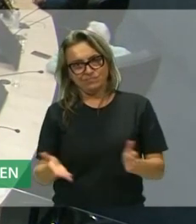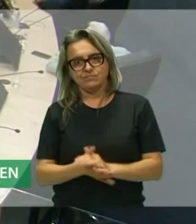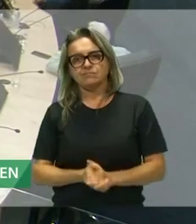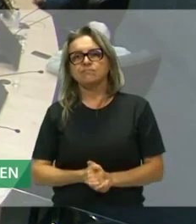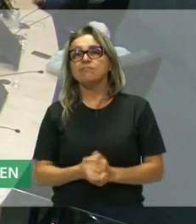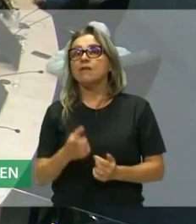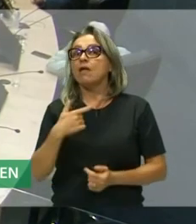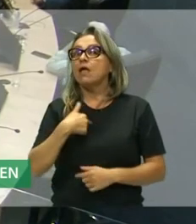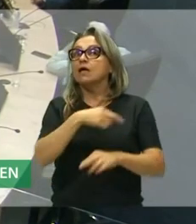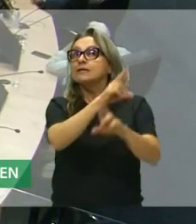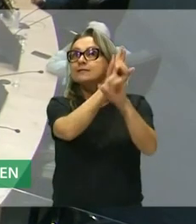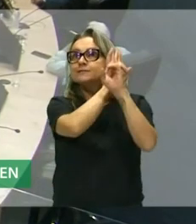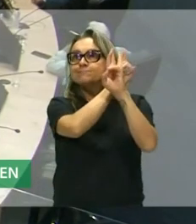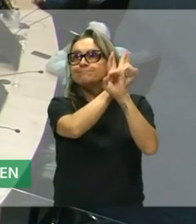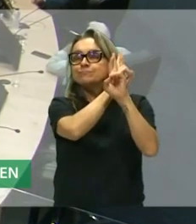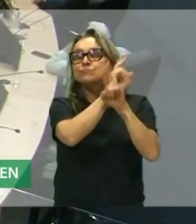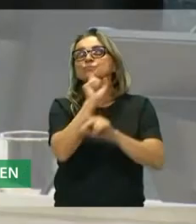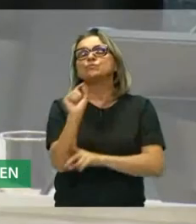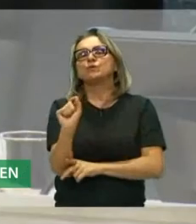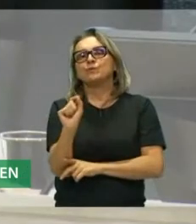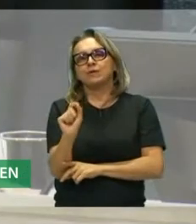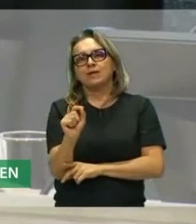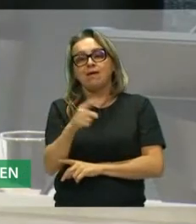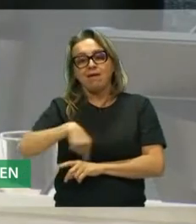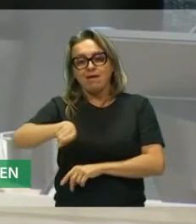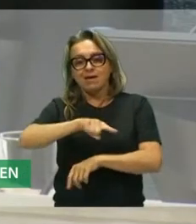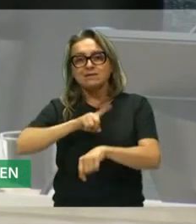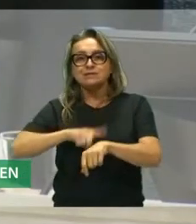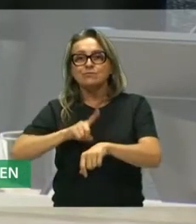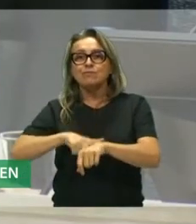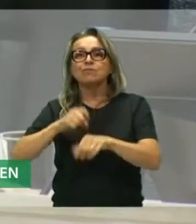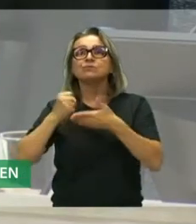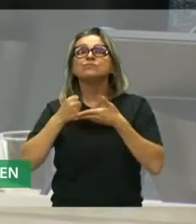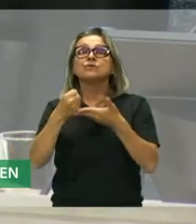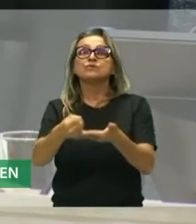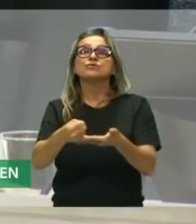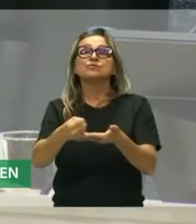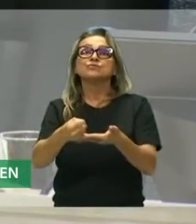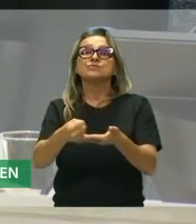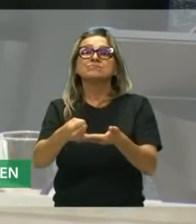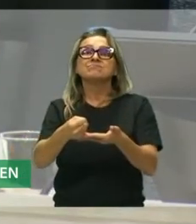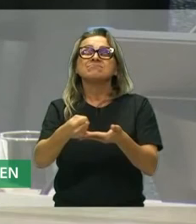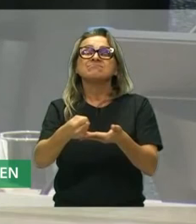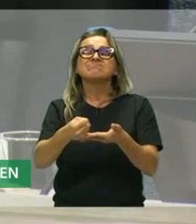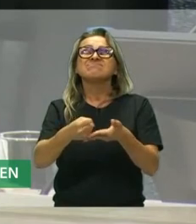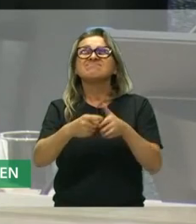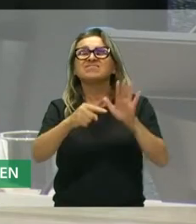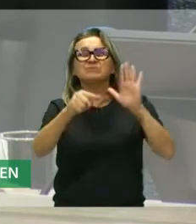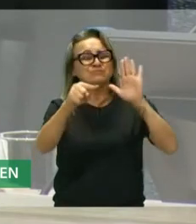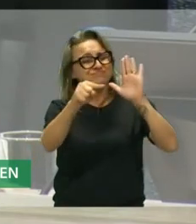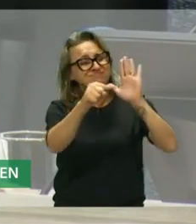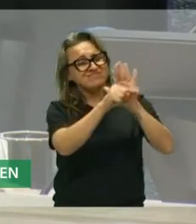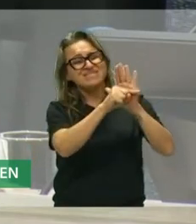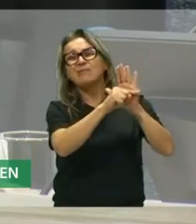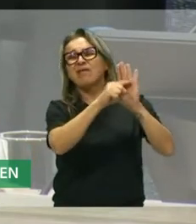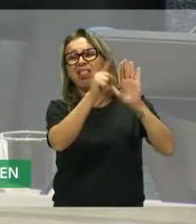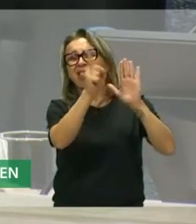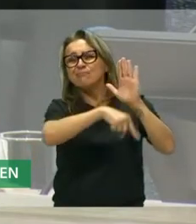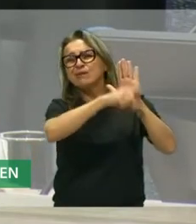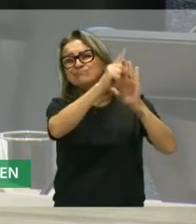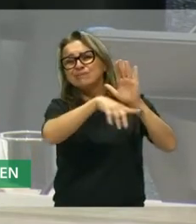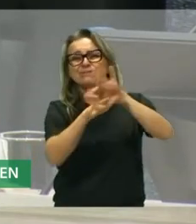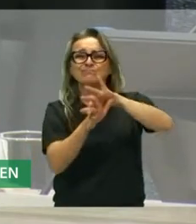é de que este momento ajude a desconstruir essa narrativa negativa a respeito do Hospital Marieta.